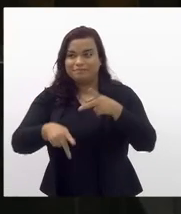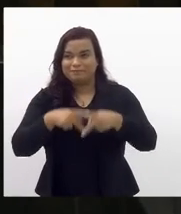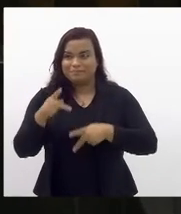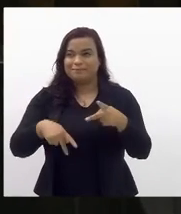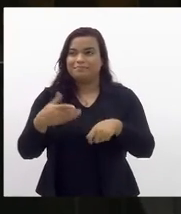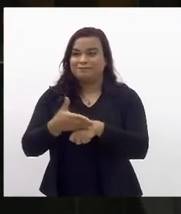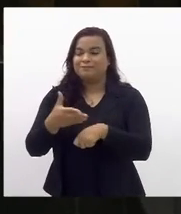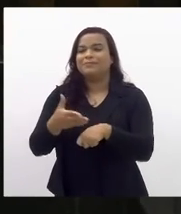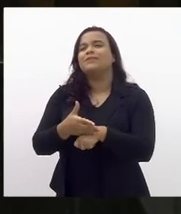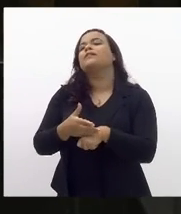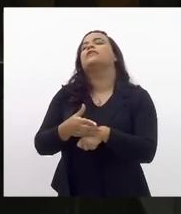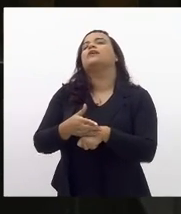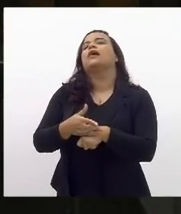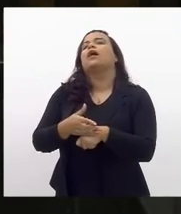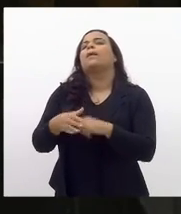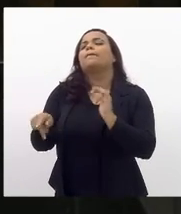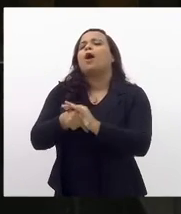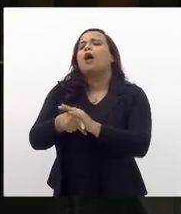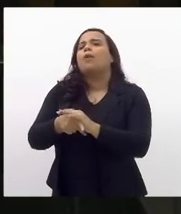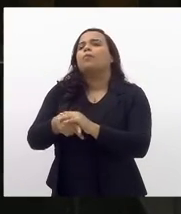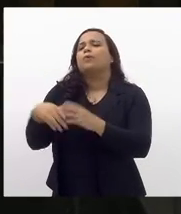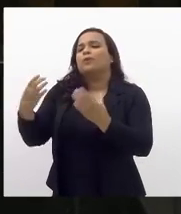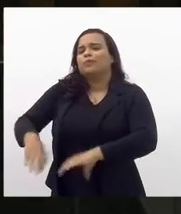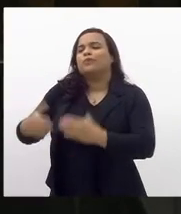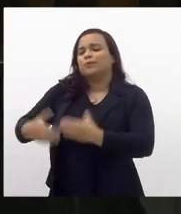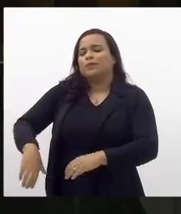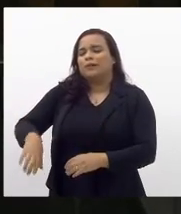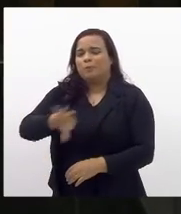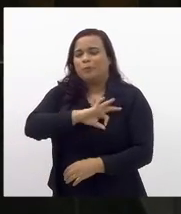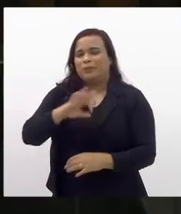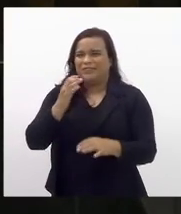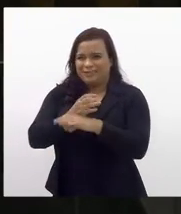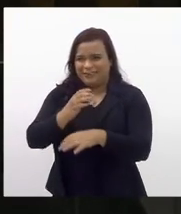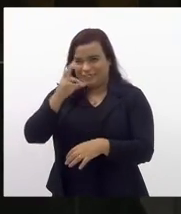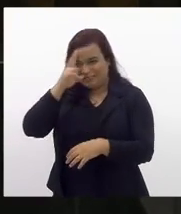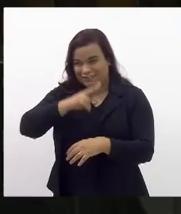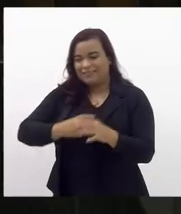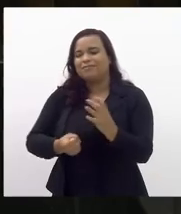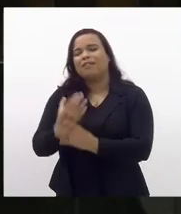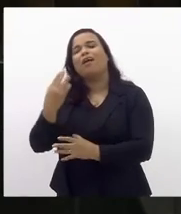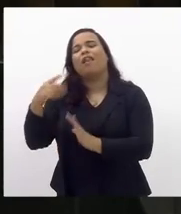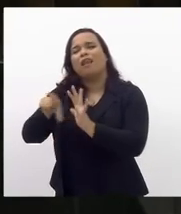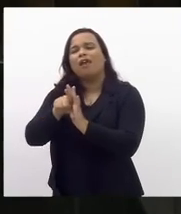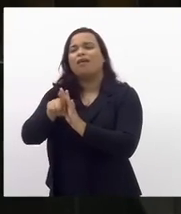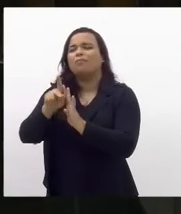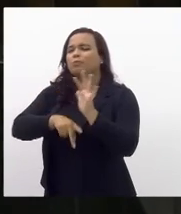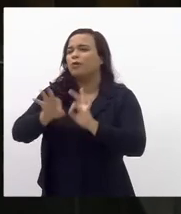da Polícia Civil, o que acabou derivando projetos de lei que